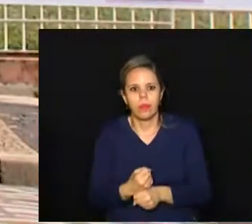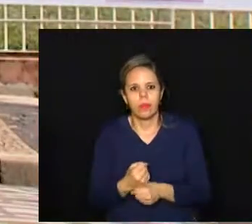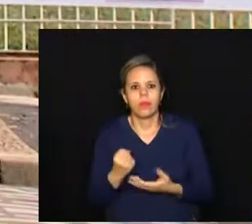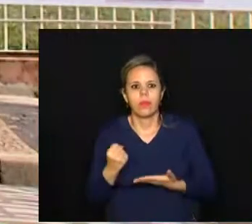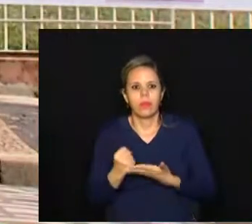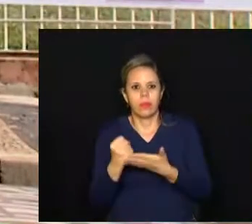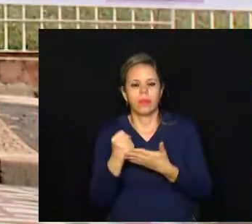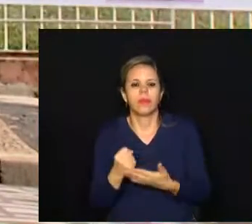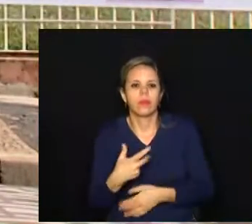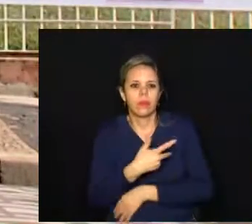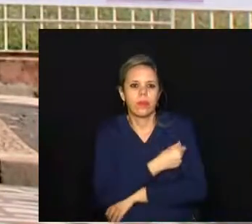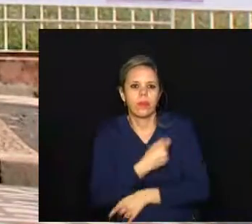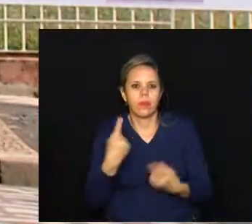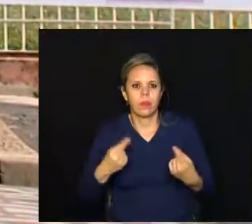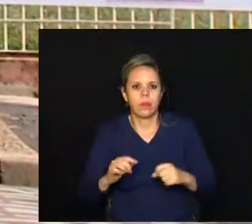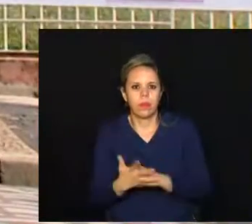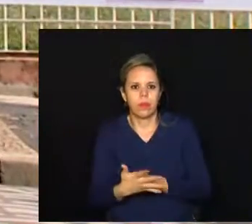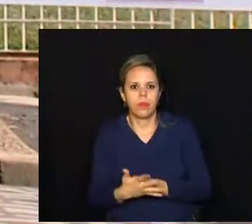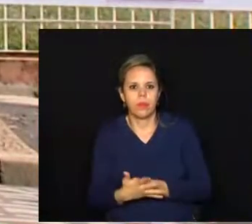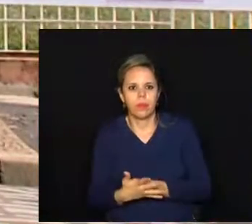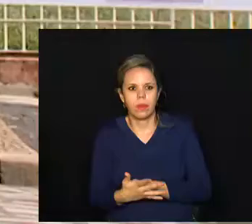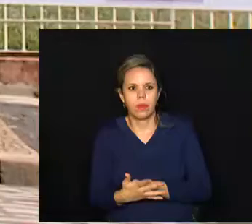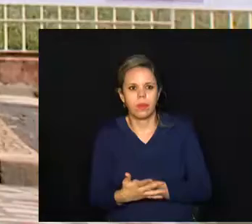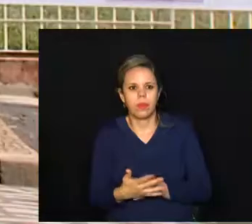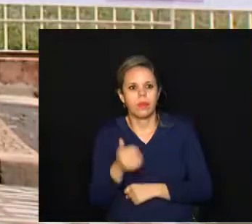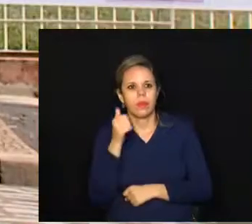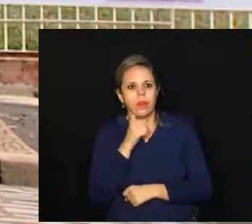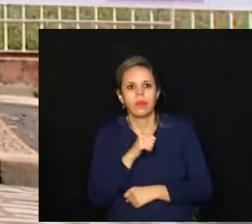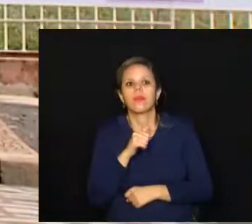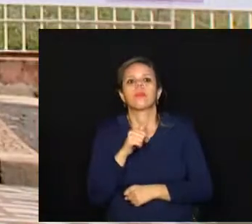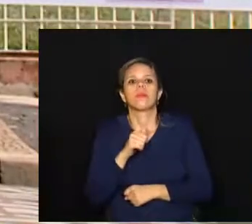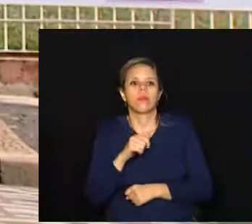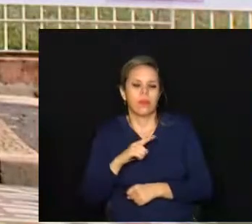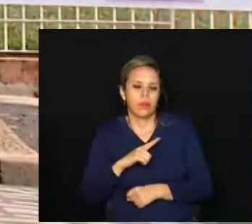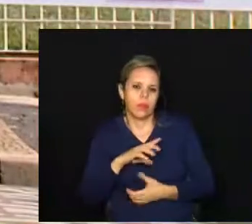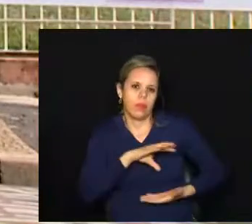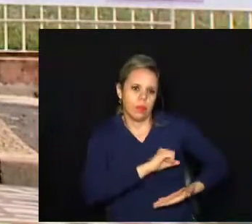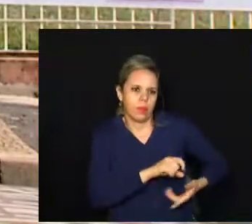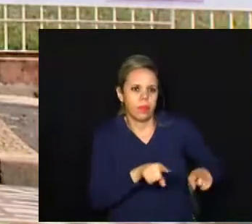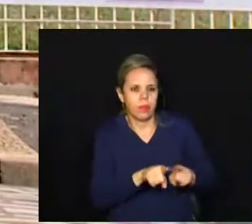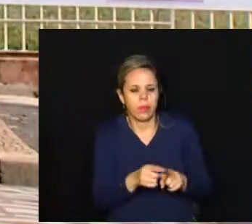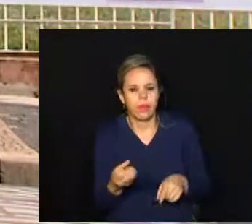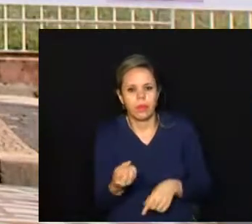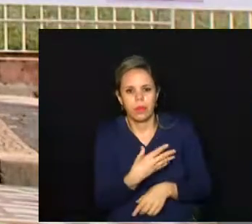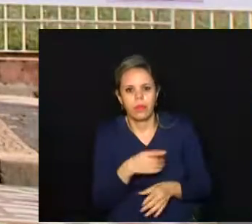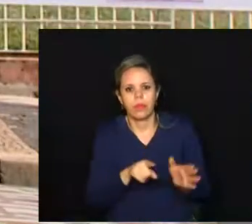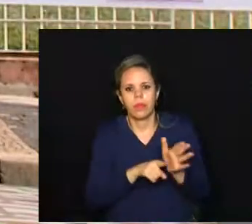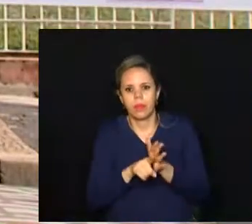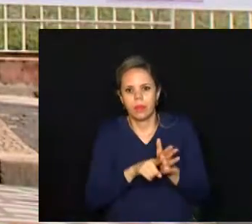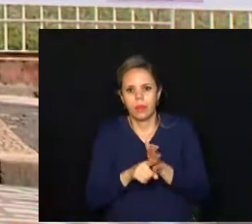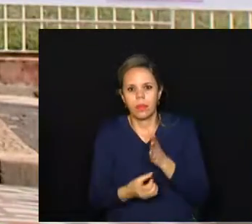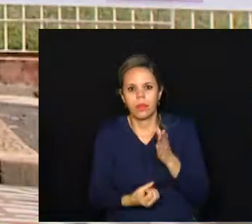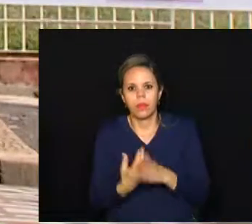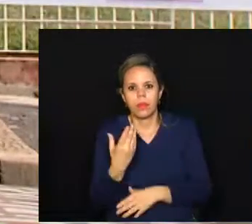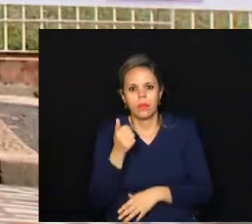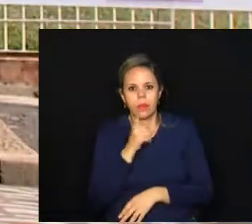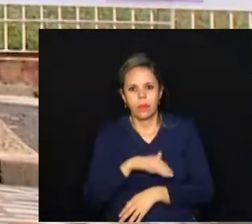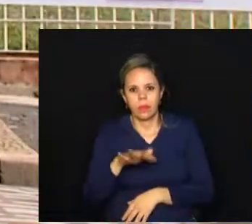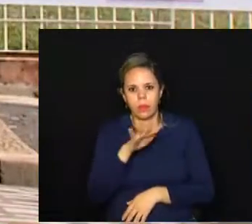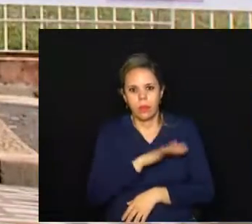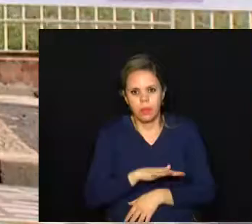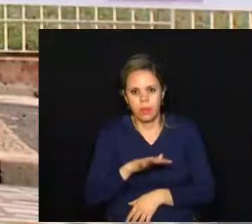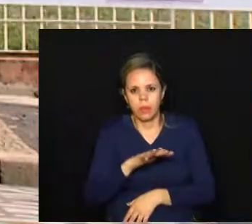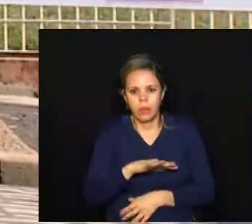da vacinação contra o coronavírus em lactantes. Mesmo que ainda recentes, alguns estudos sugerem que mulheres que